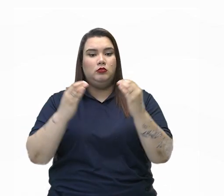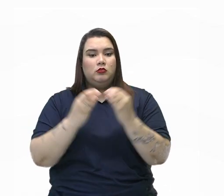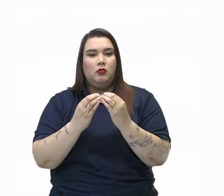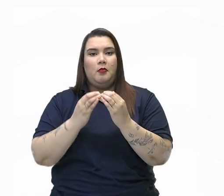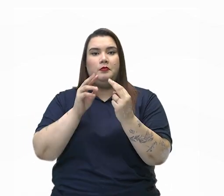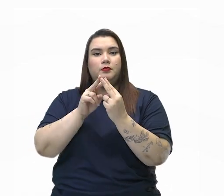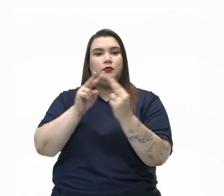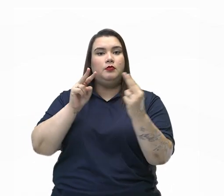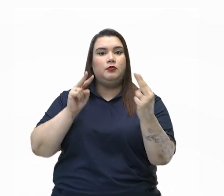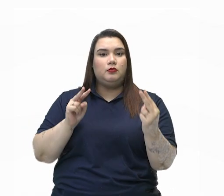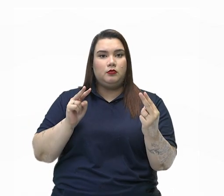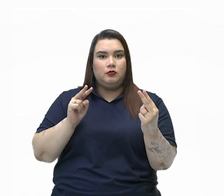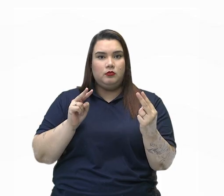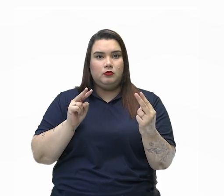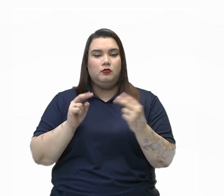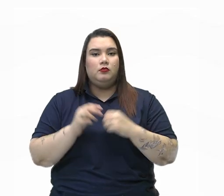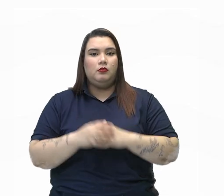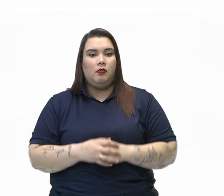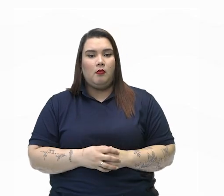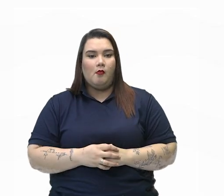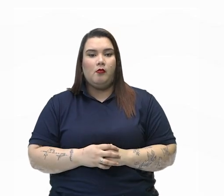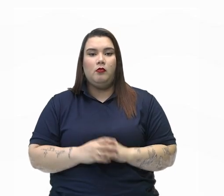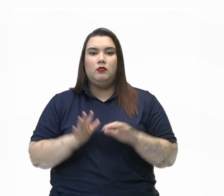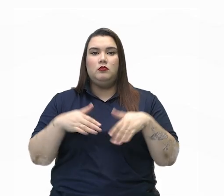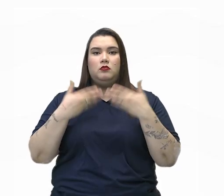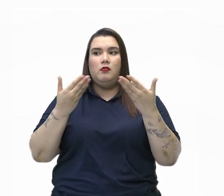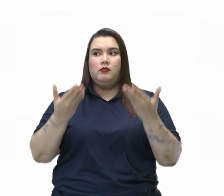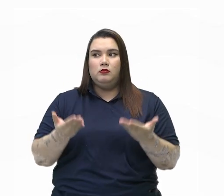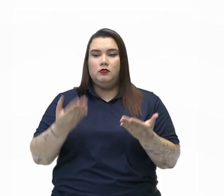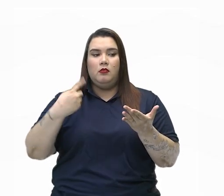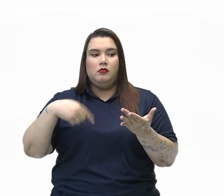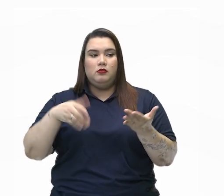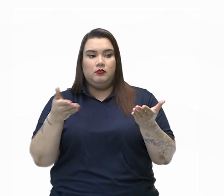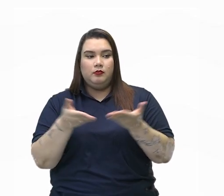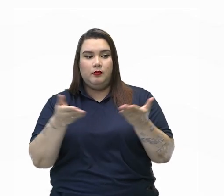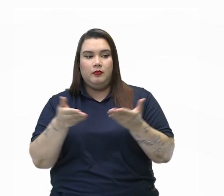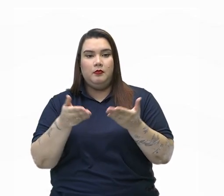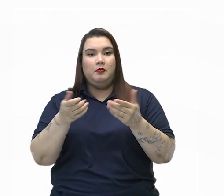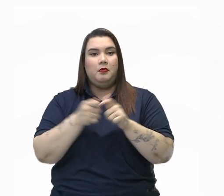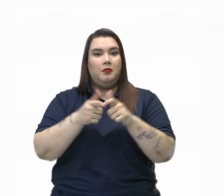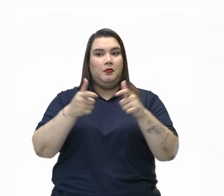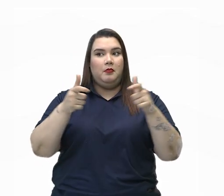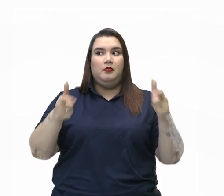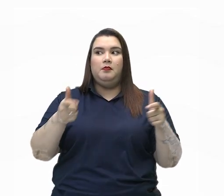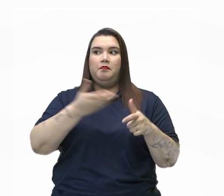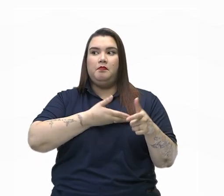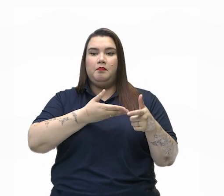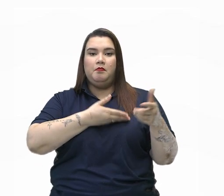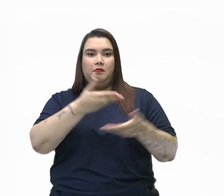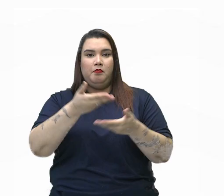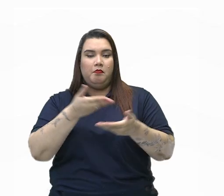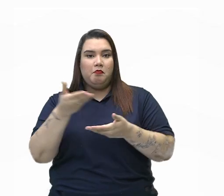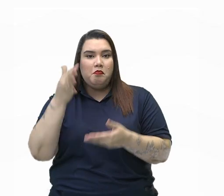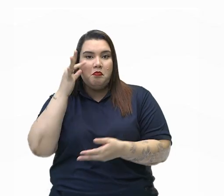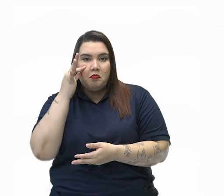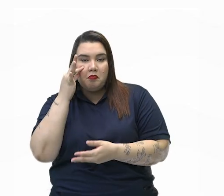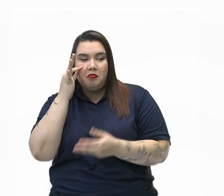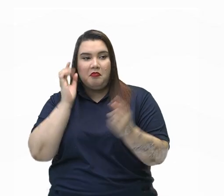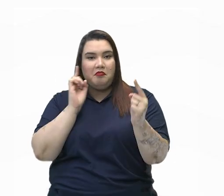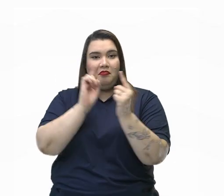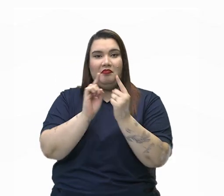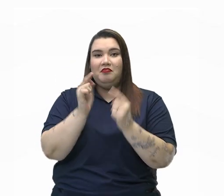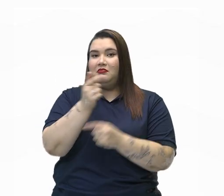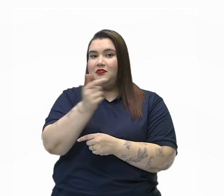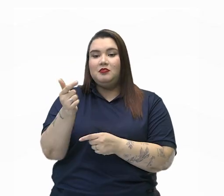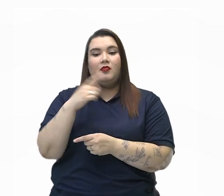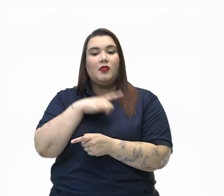em uma comunidade online. Afinal, hoje, muitas amizades, elas nem são mais presenciais. Temos